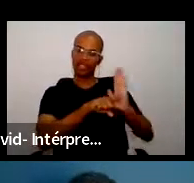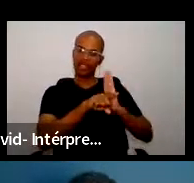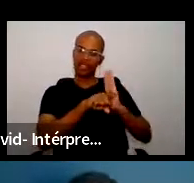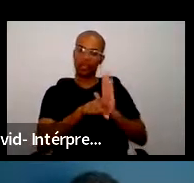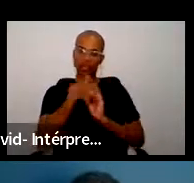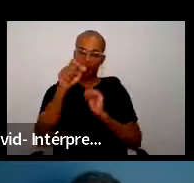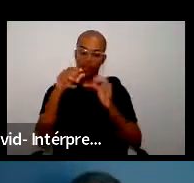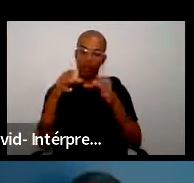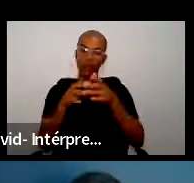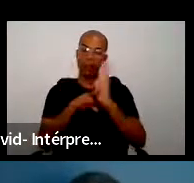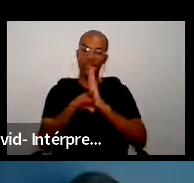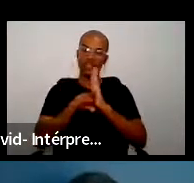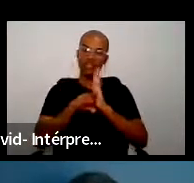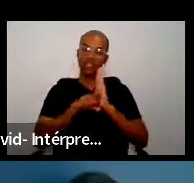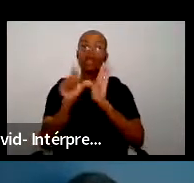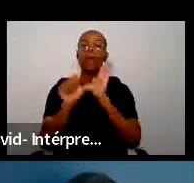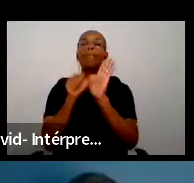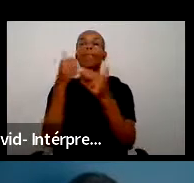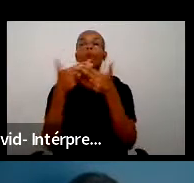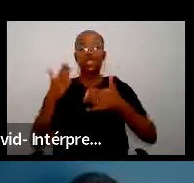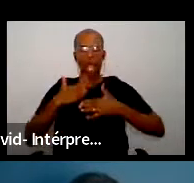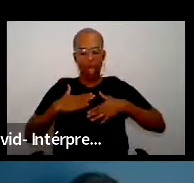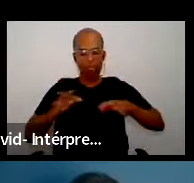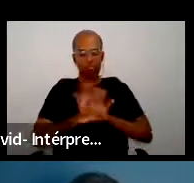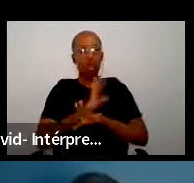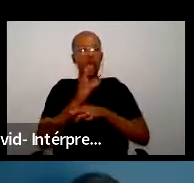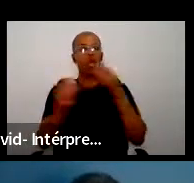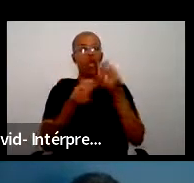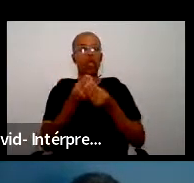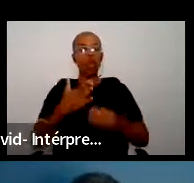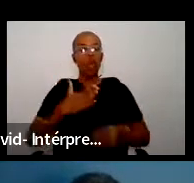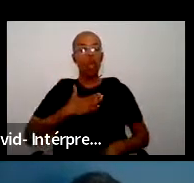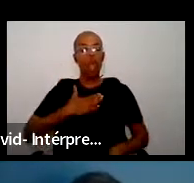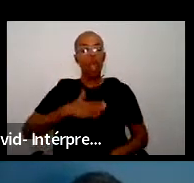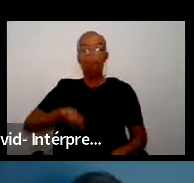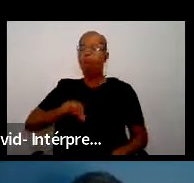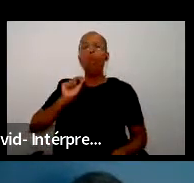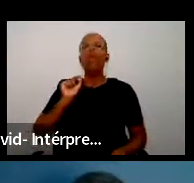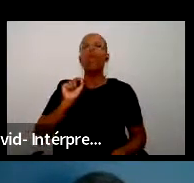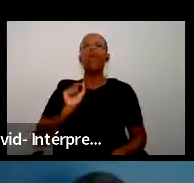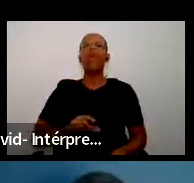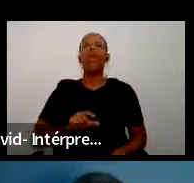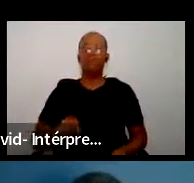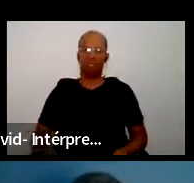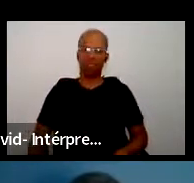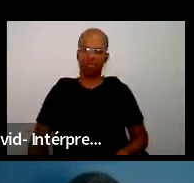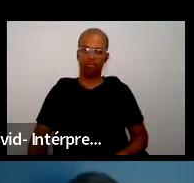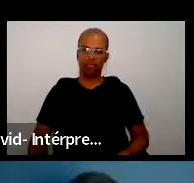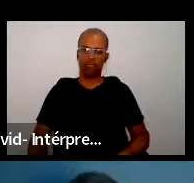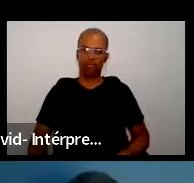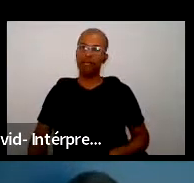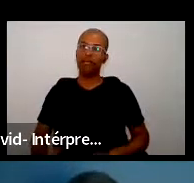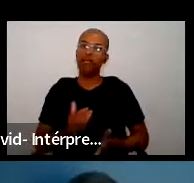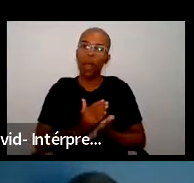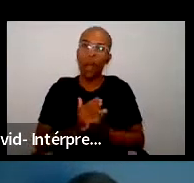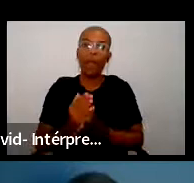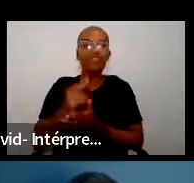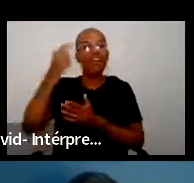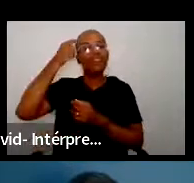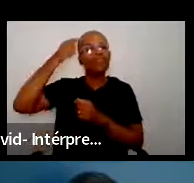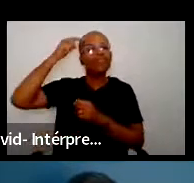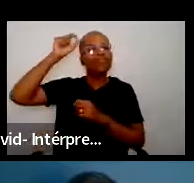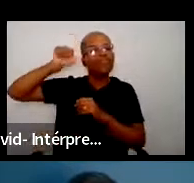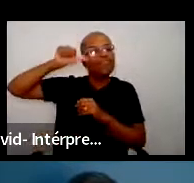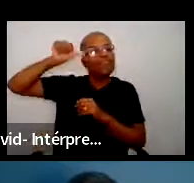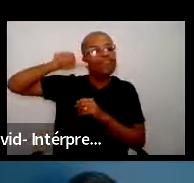é quem eu sou, como eu me constituí, por que eu me constituí dessa forma? Para ele começar a se repensar.